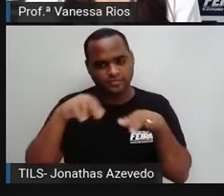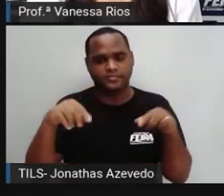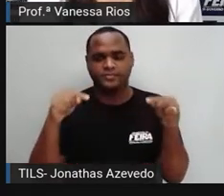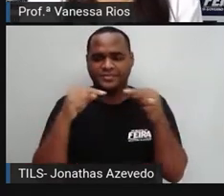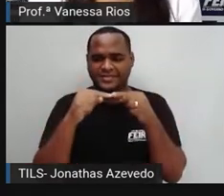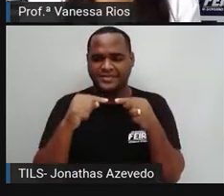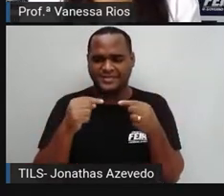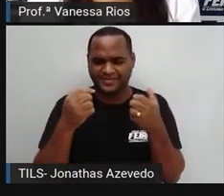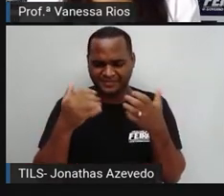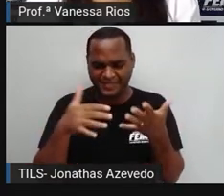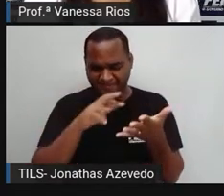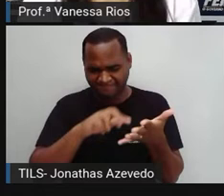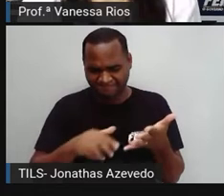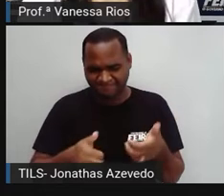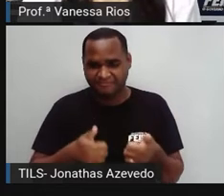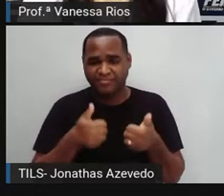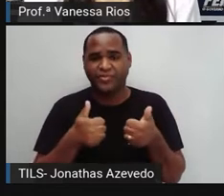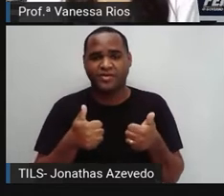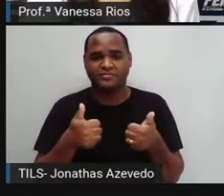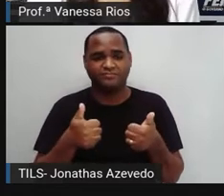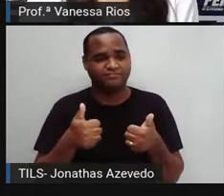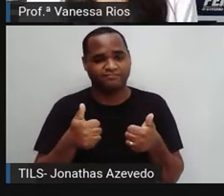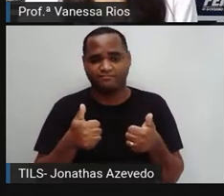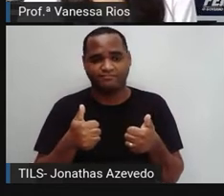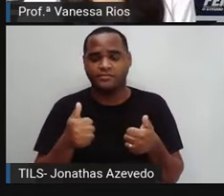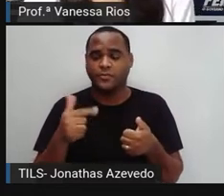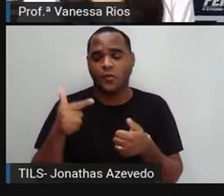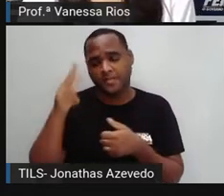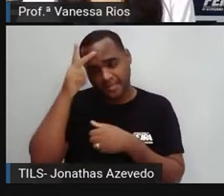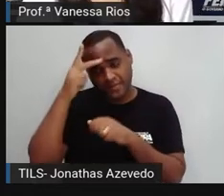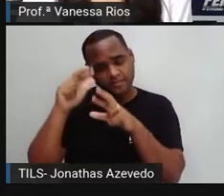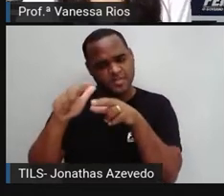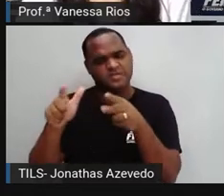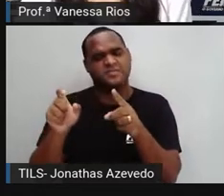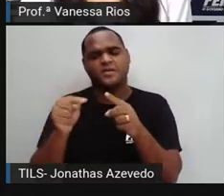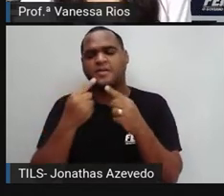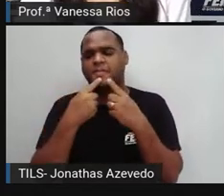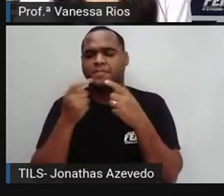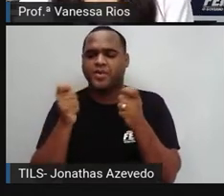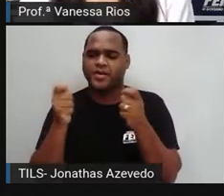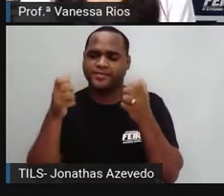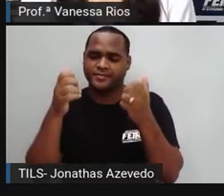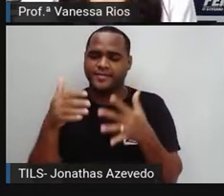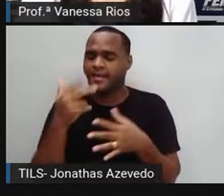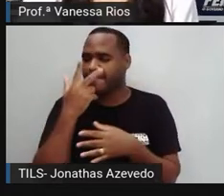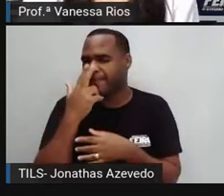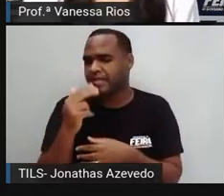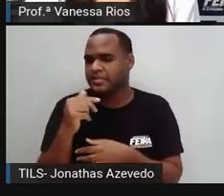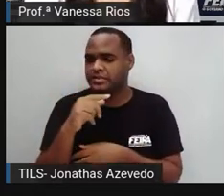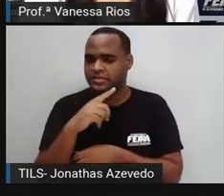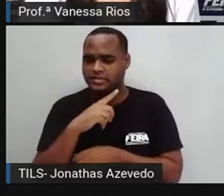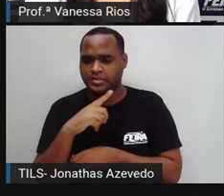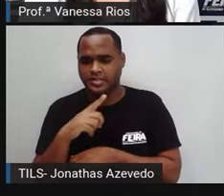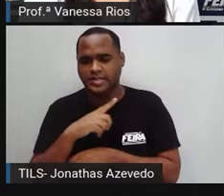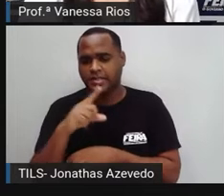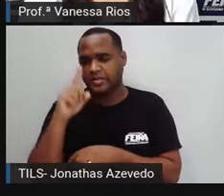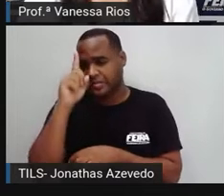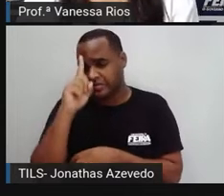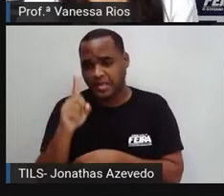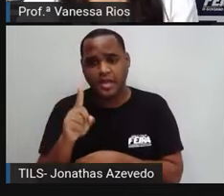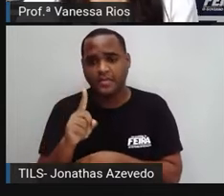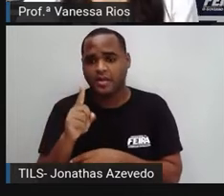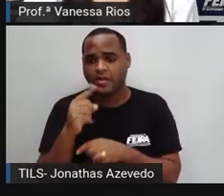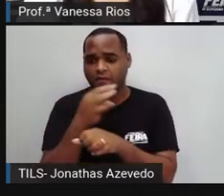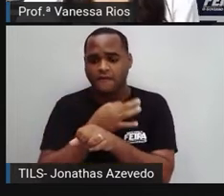não valeram a pena. Ou então tem gente que pode dizer assim, parece que eu nem saí de